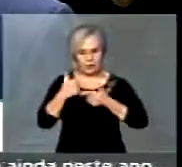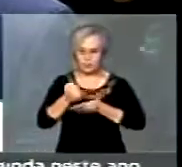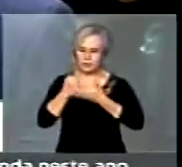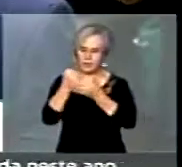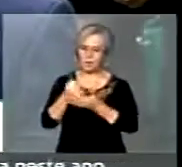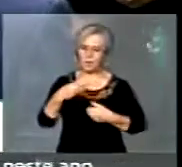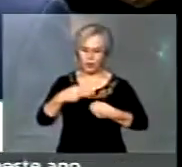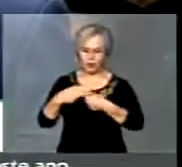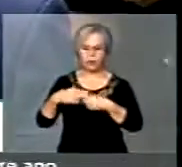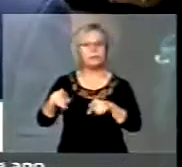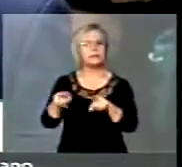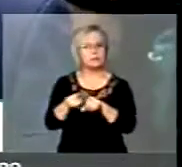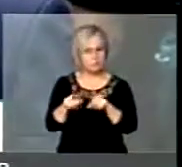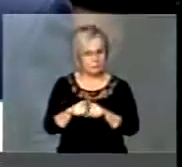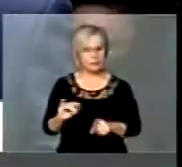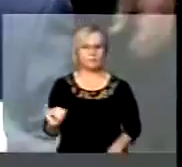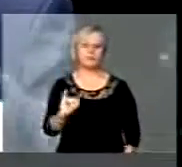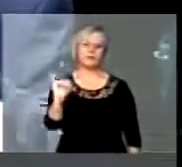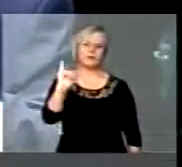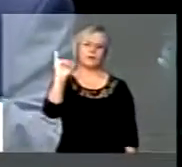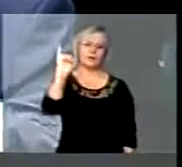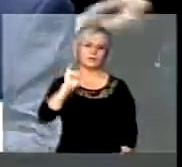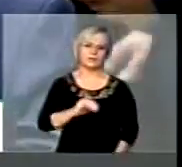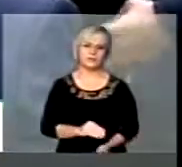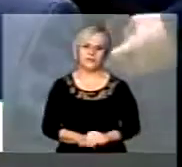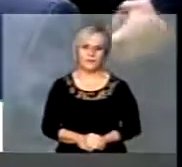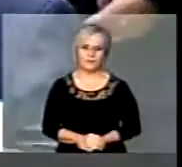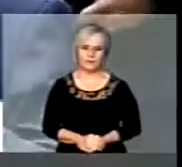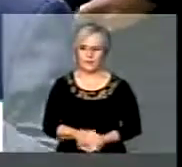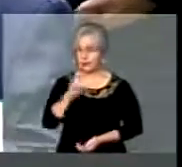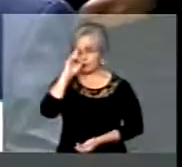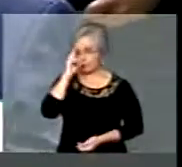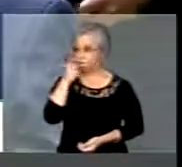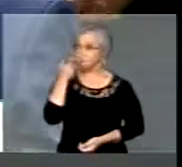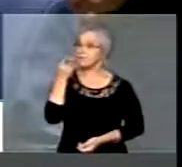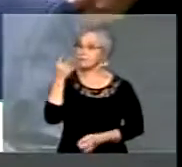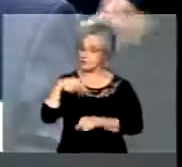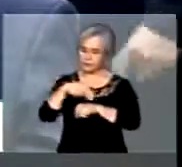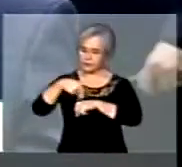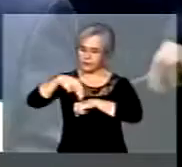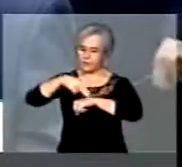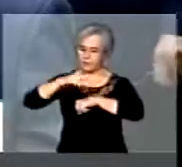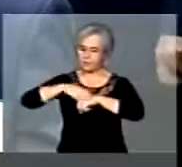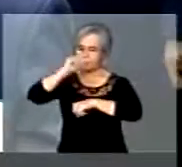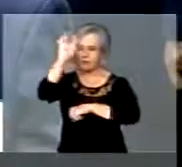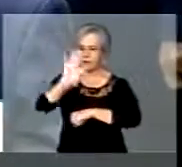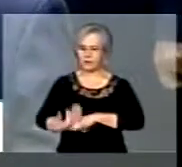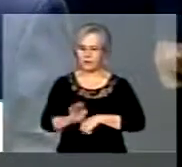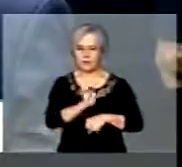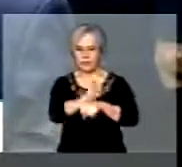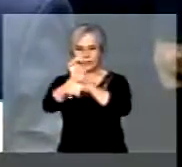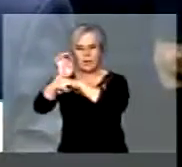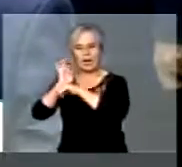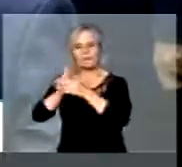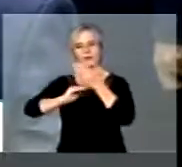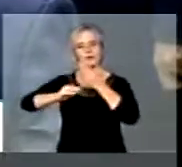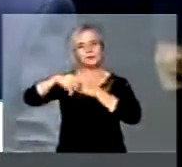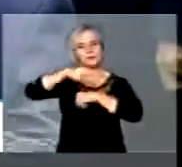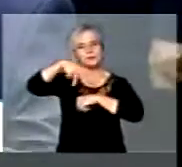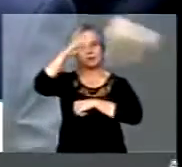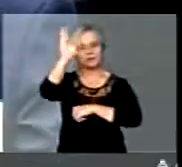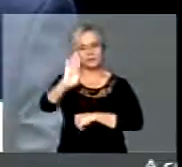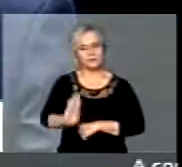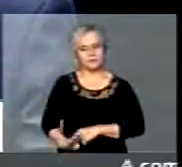municipalismo também é muito importante para a nação. O senhor estava falando da nação brasileira, dos estados do Brasil,